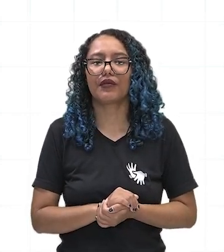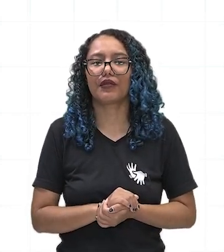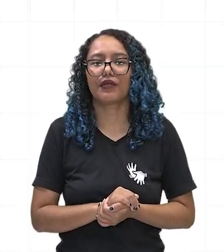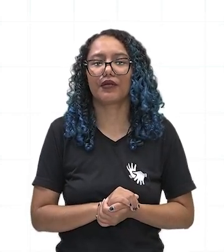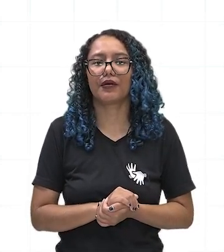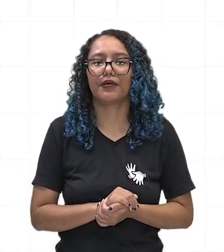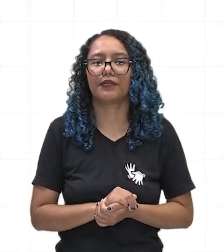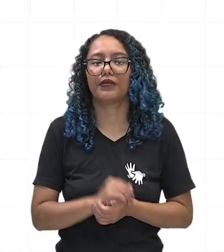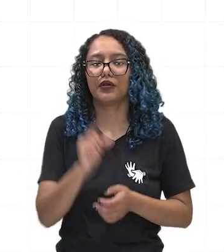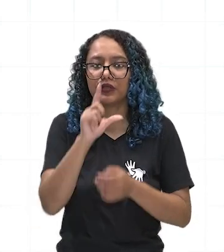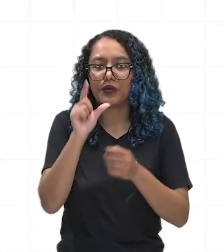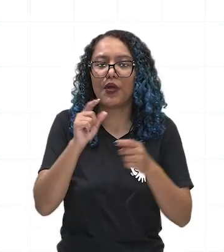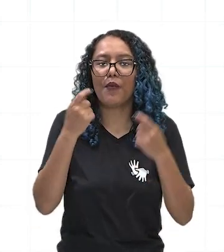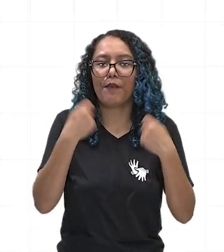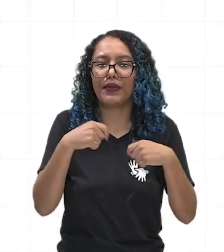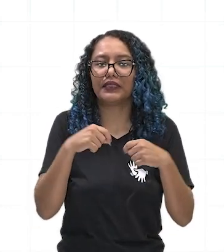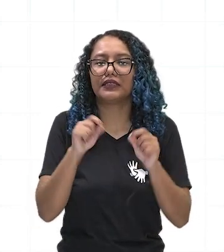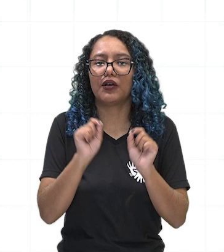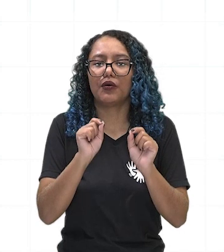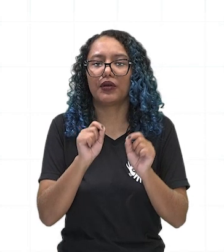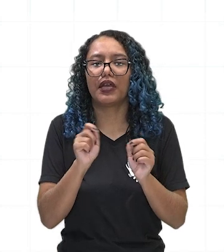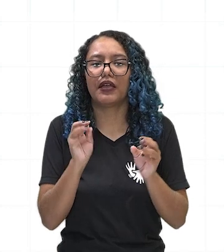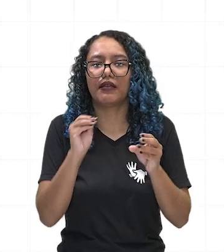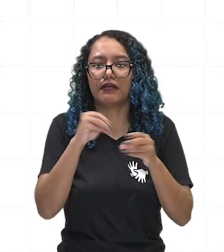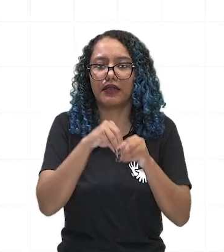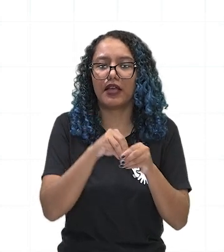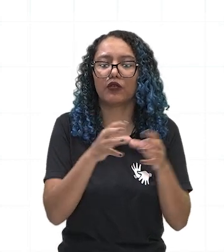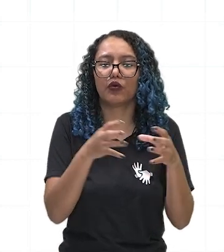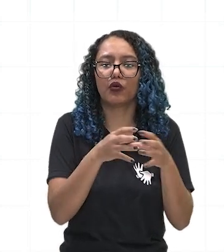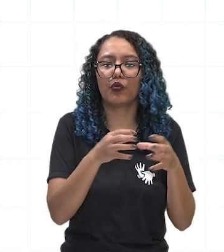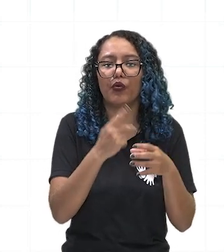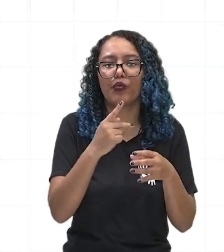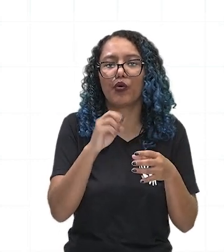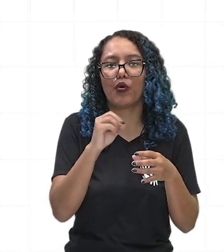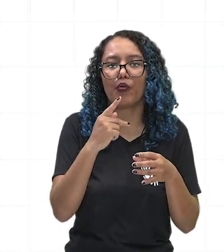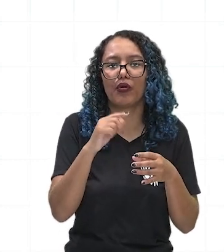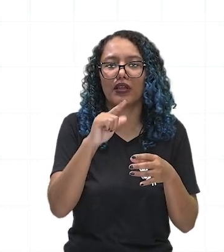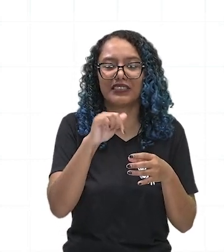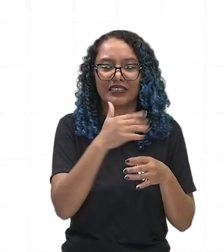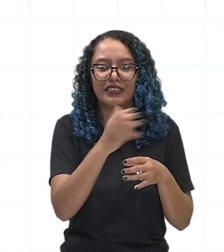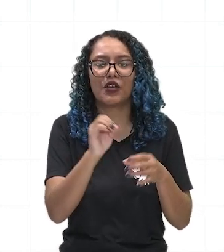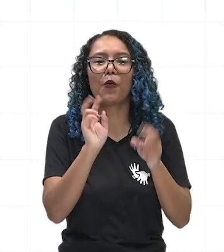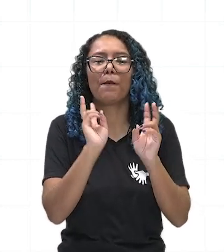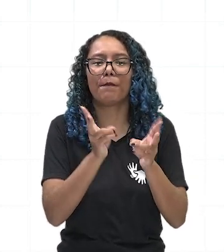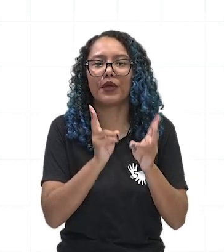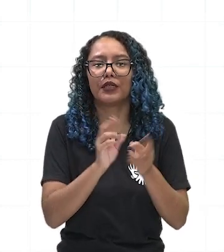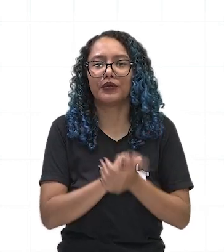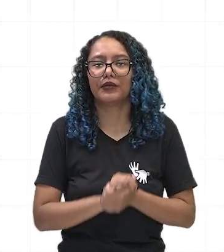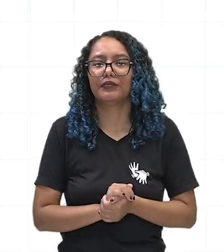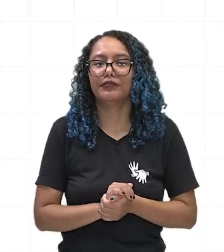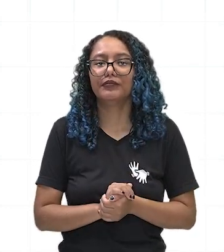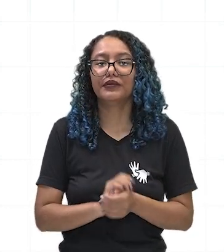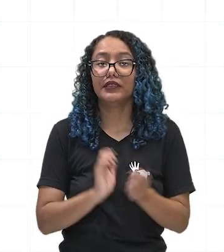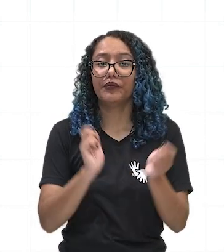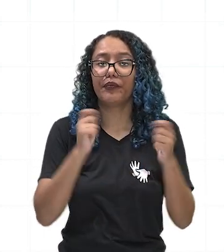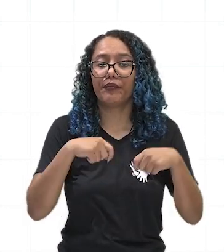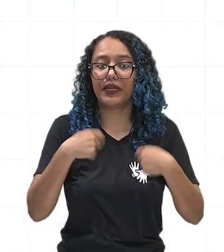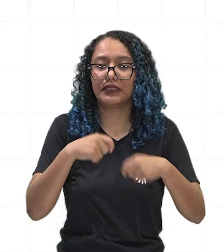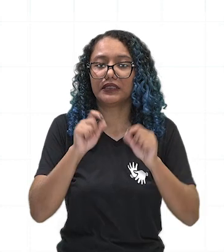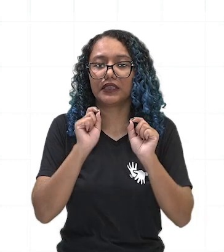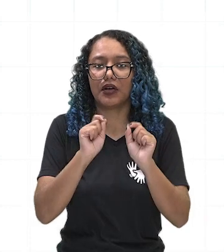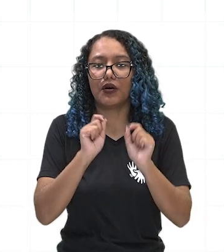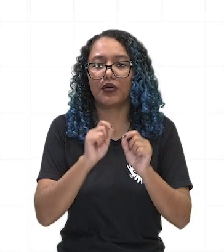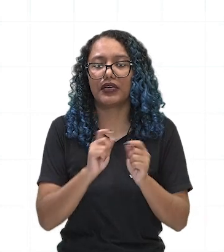uma mesma população. E em condições naturais, eles devem ser capazes aí de cruzar entre